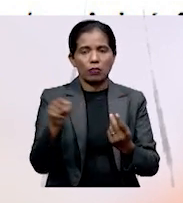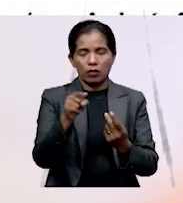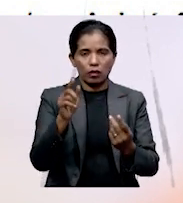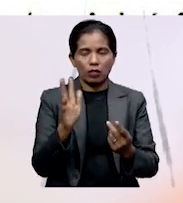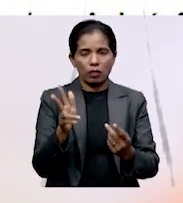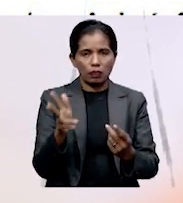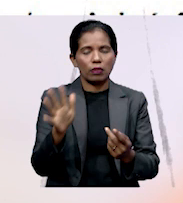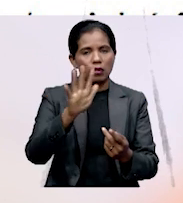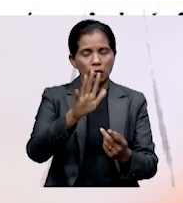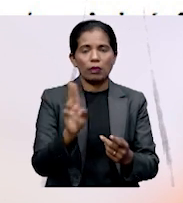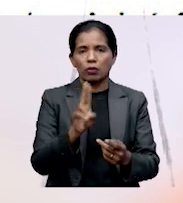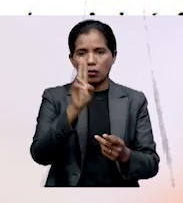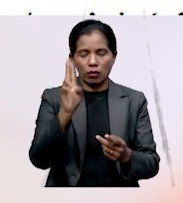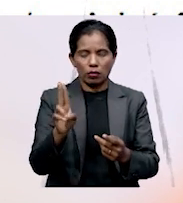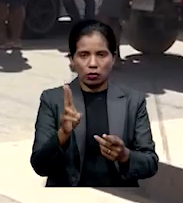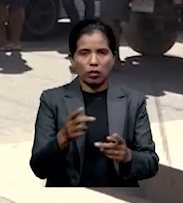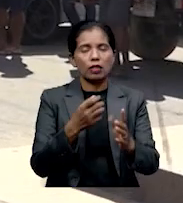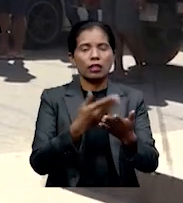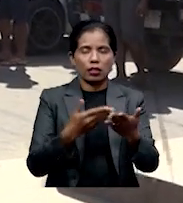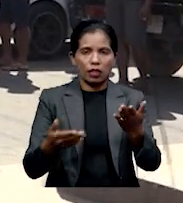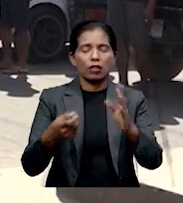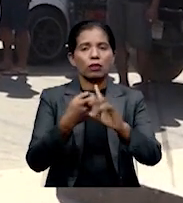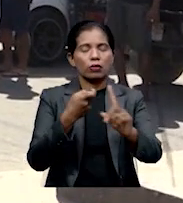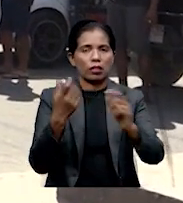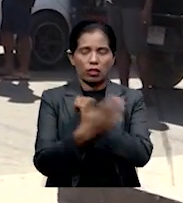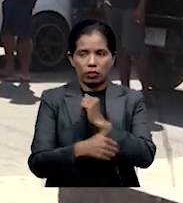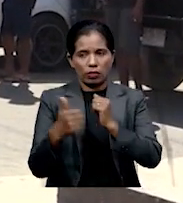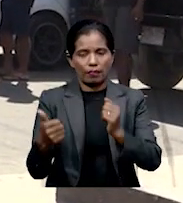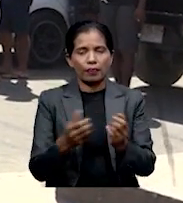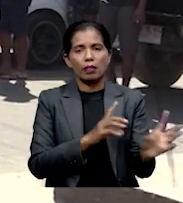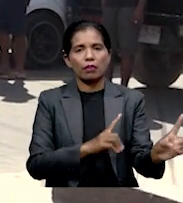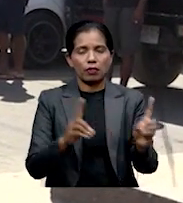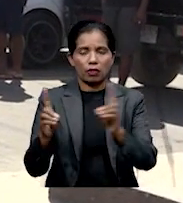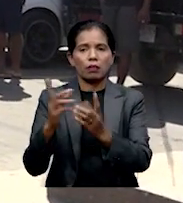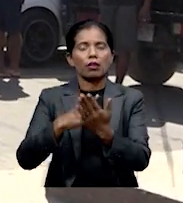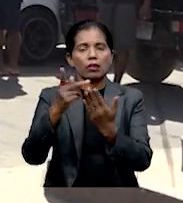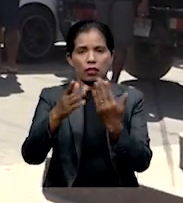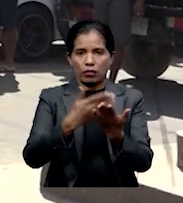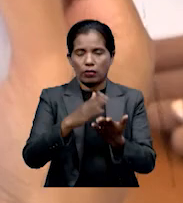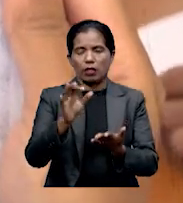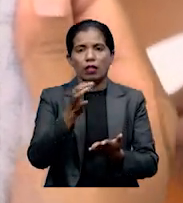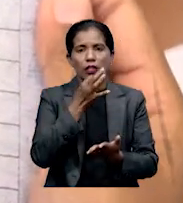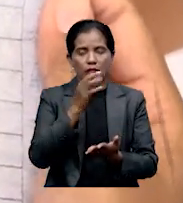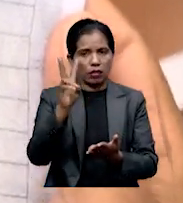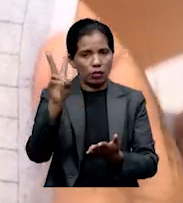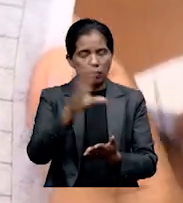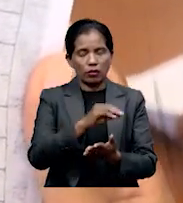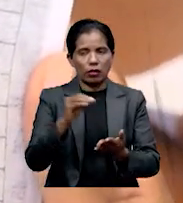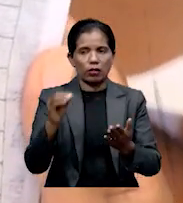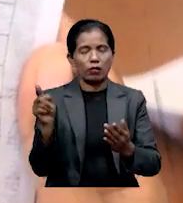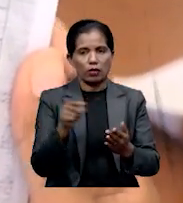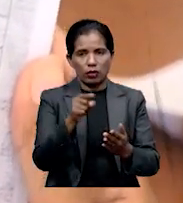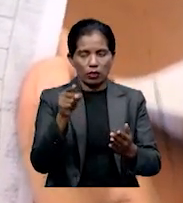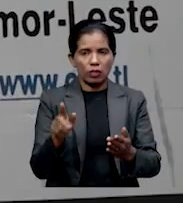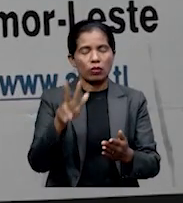Lima, bele usa produto importação. Mas bem a implementação programa Cesta Básica Fase da RUAC, nebe funha 15%